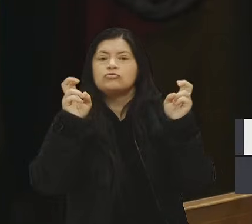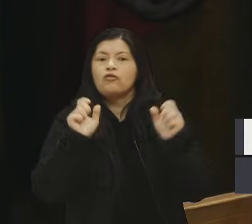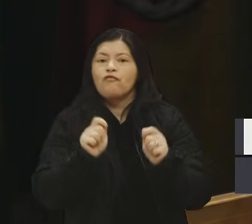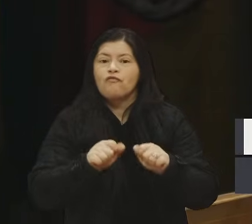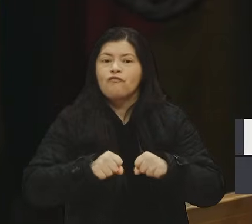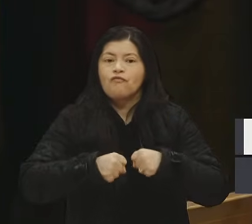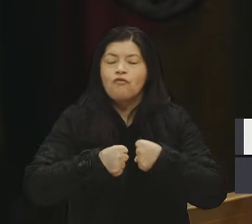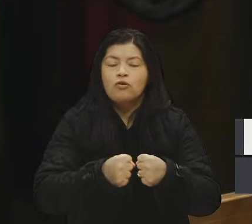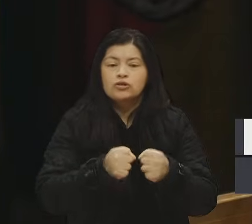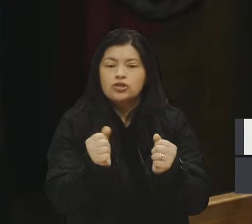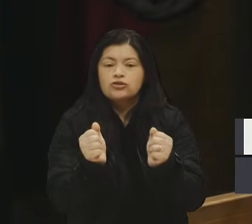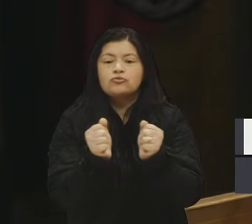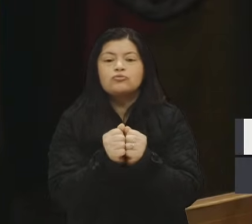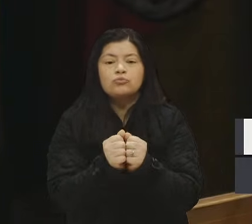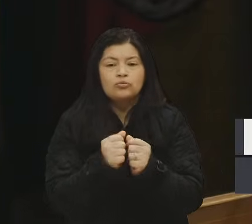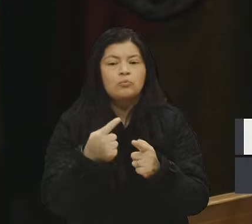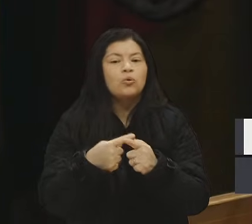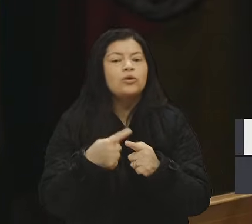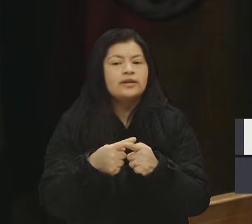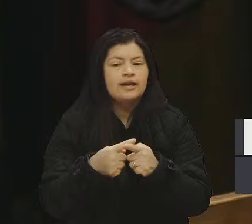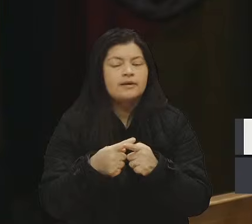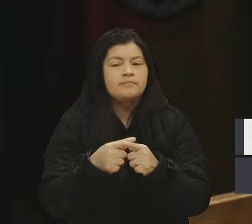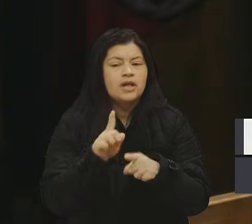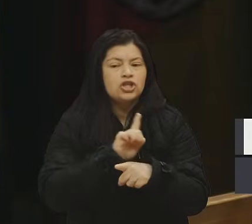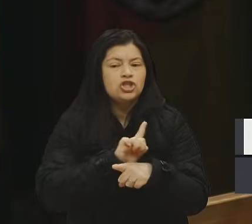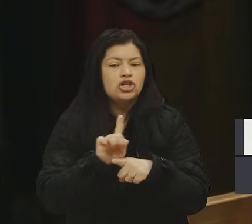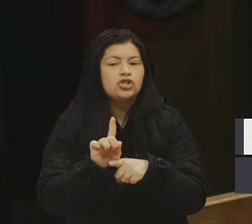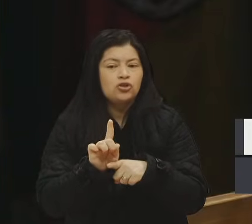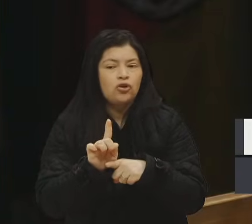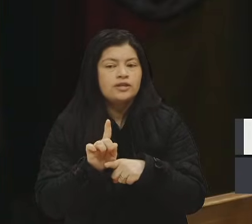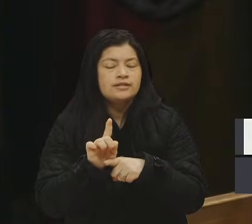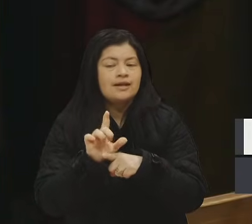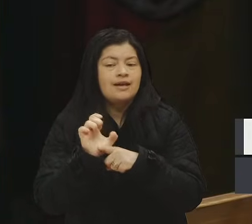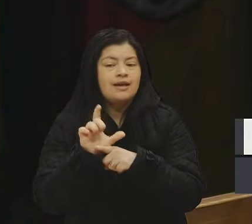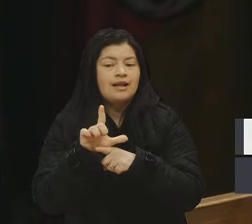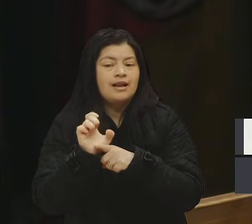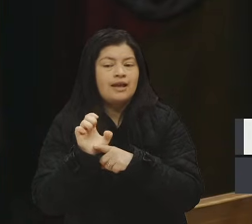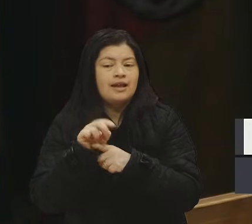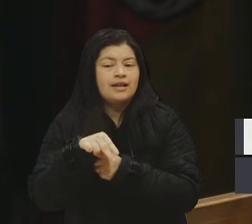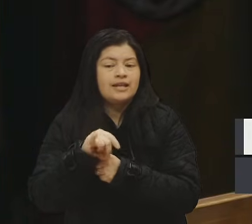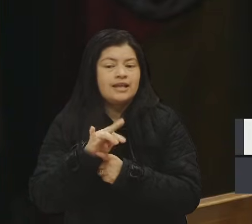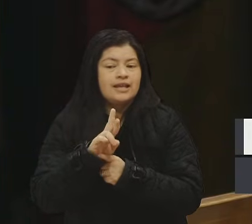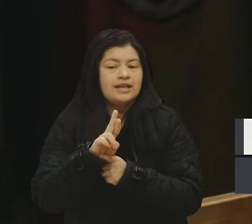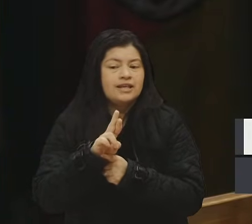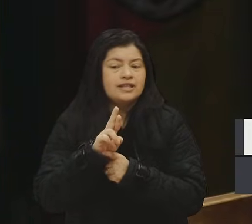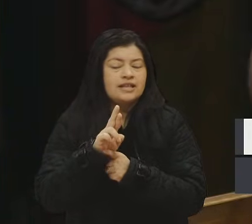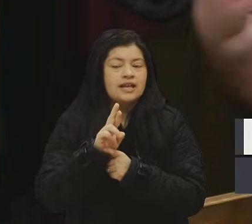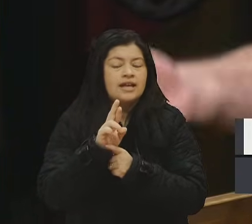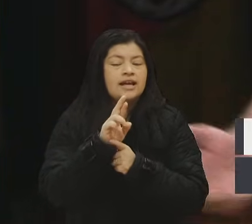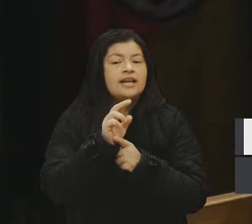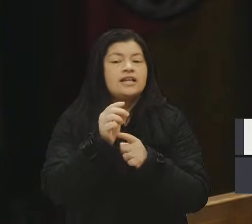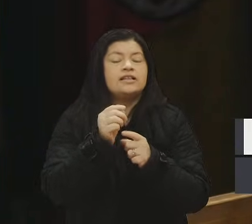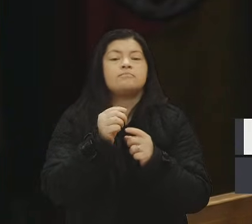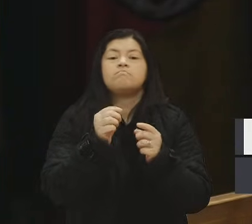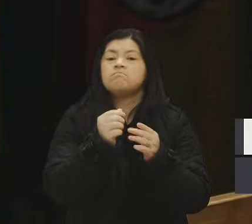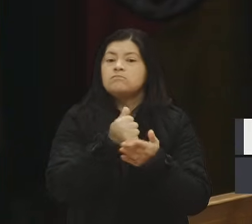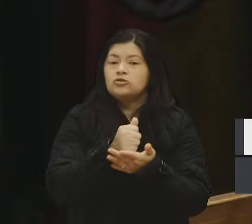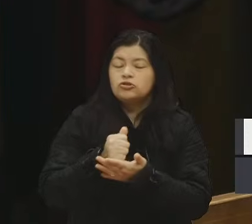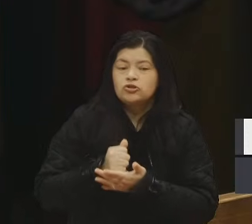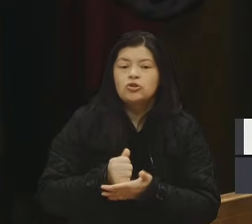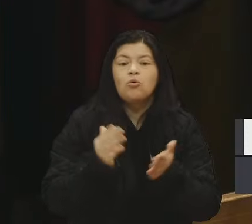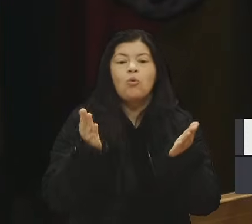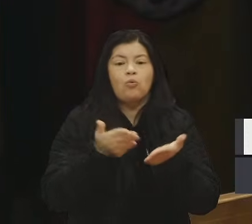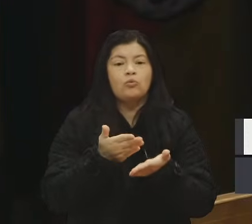estão juntas foi as gestões que a Helenir dirigiu e que hoje ainda